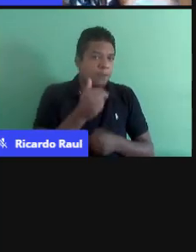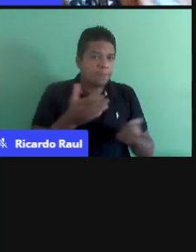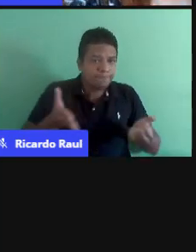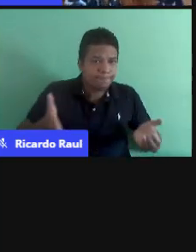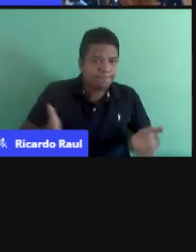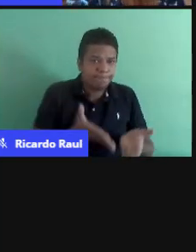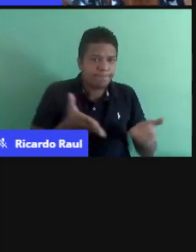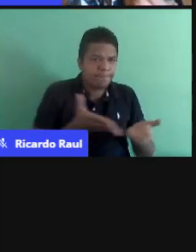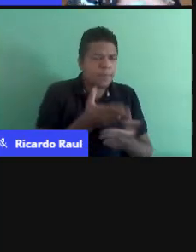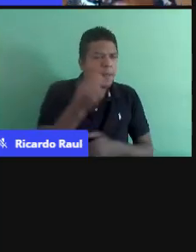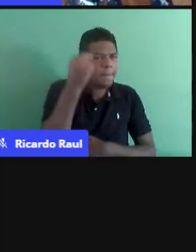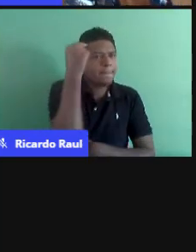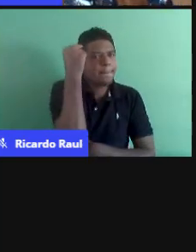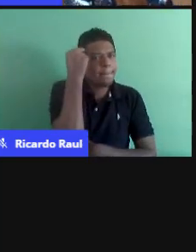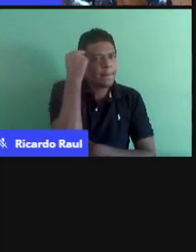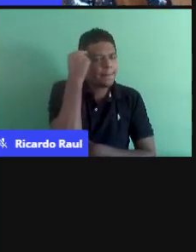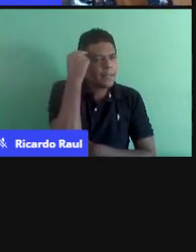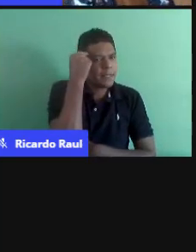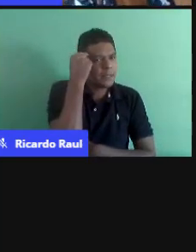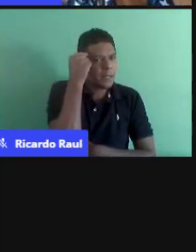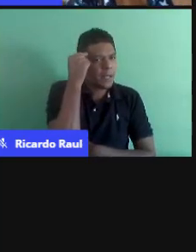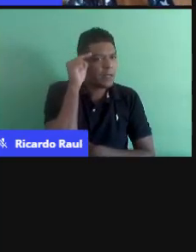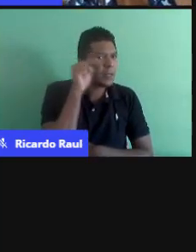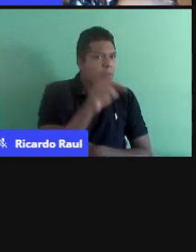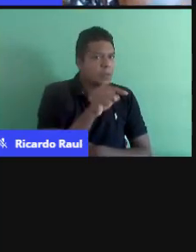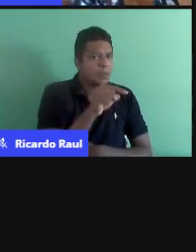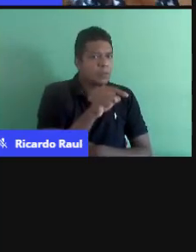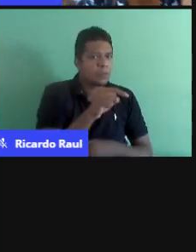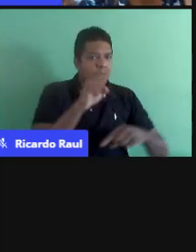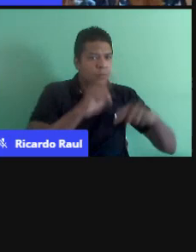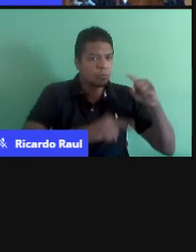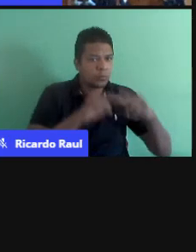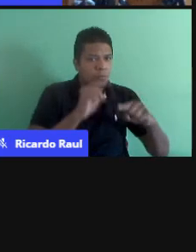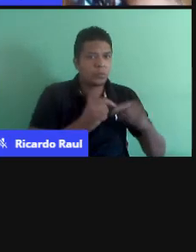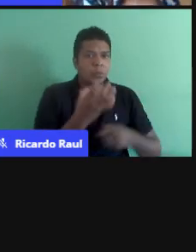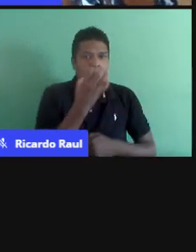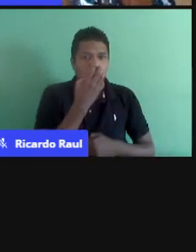a pensar sobre esse determinado objeto,